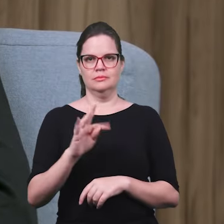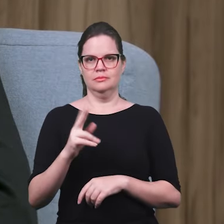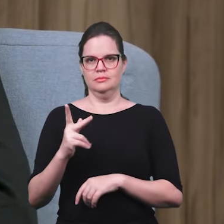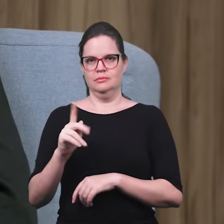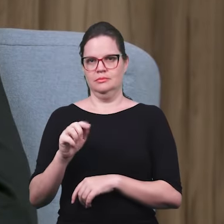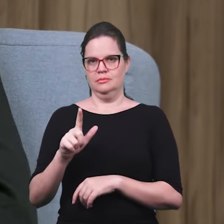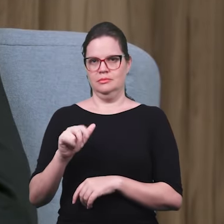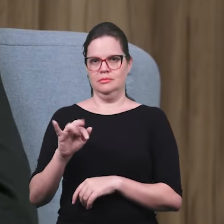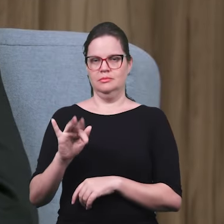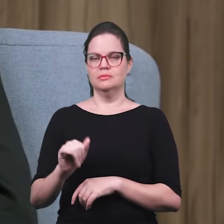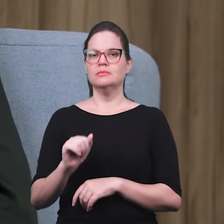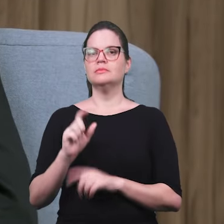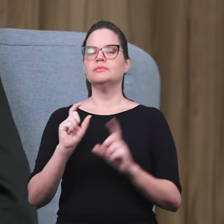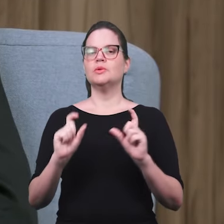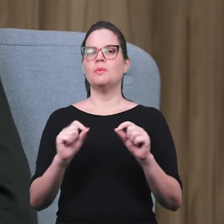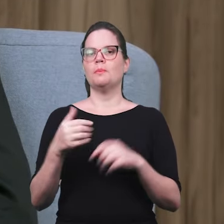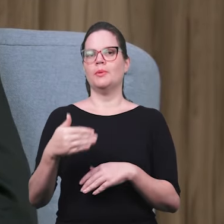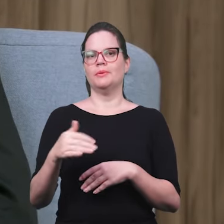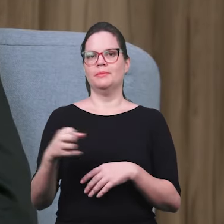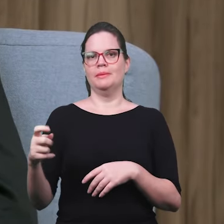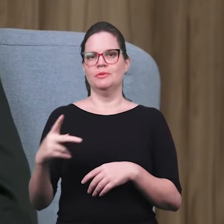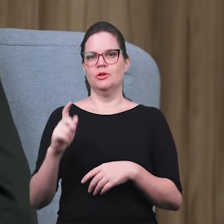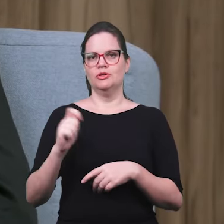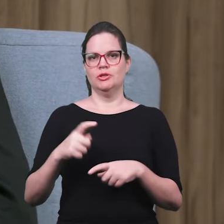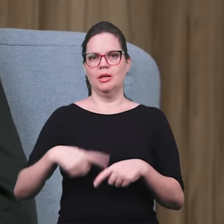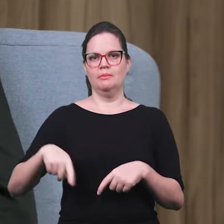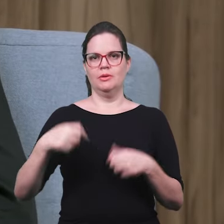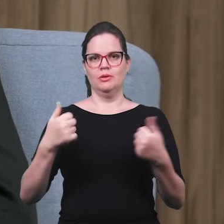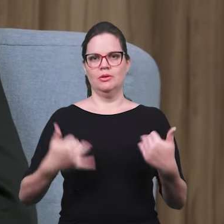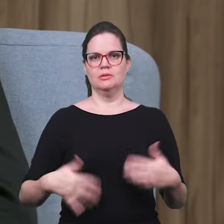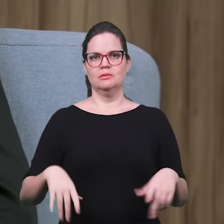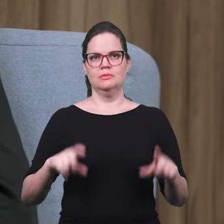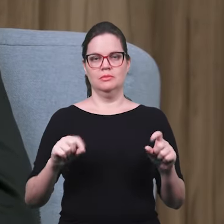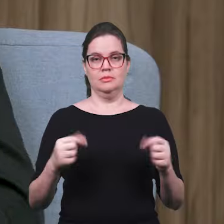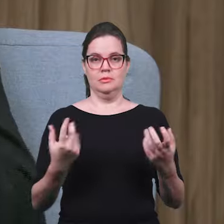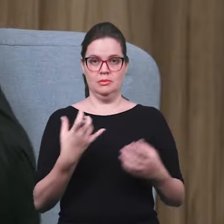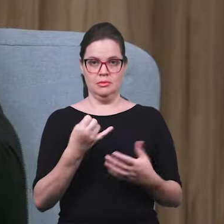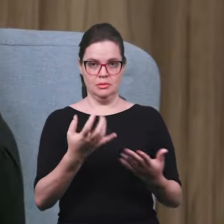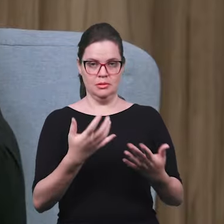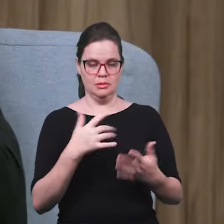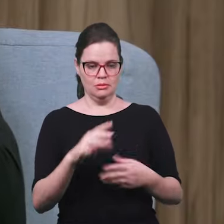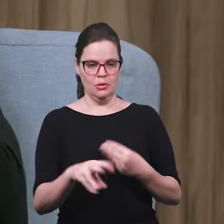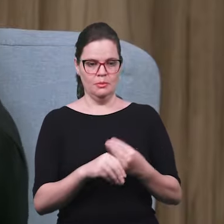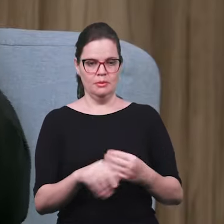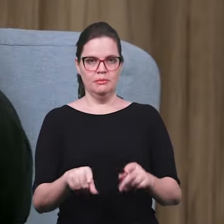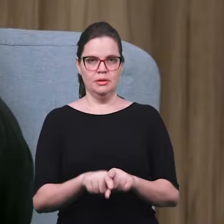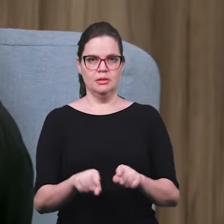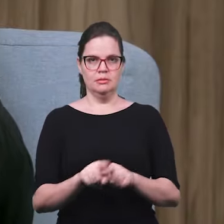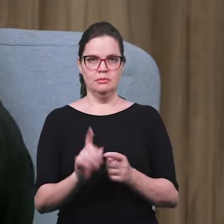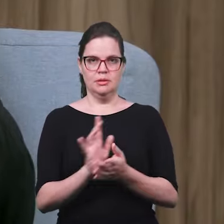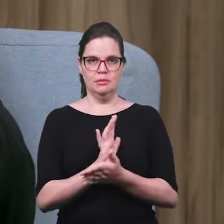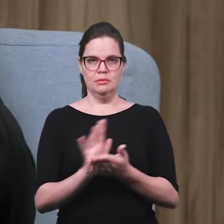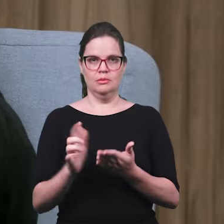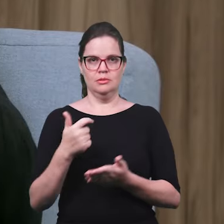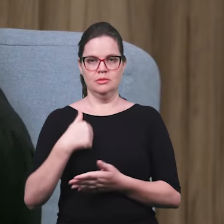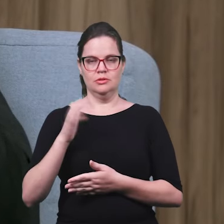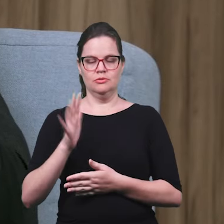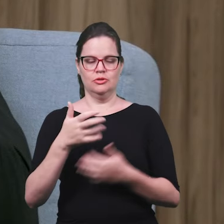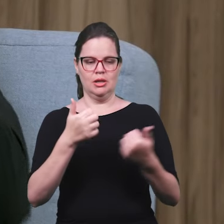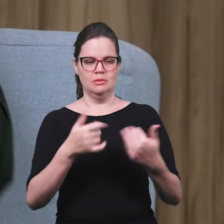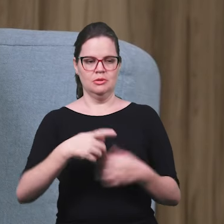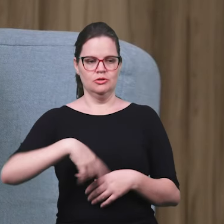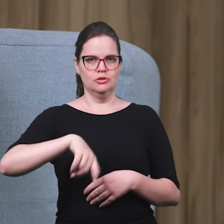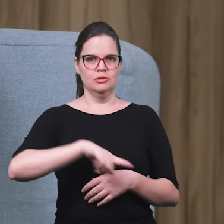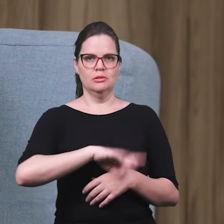Thalita, no próximo episódio, sobre o que nós podemos falar? E se você quiser falar alguma coisa além, né, do que eu